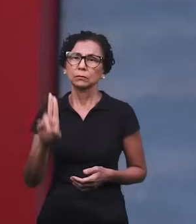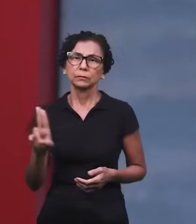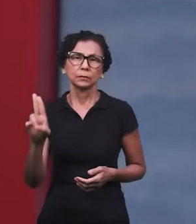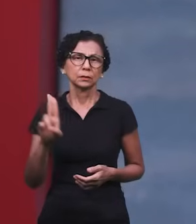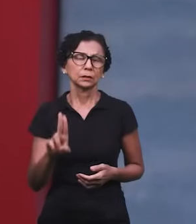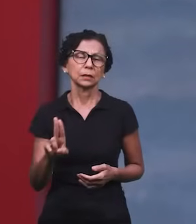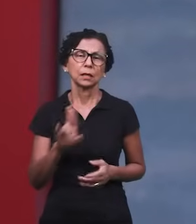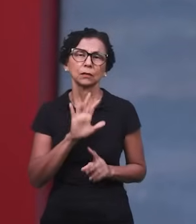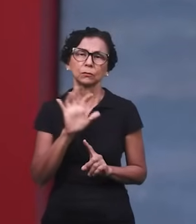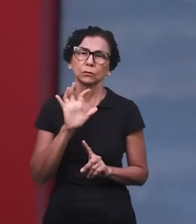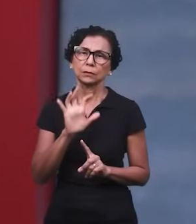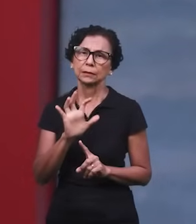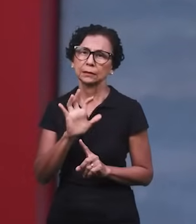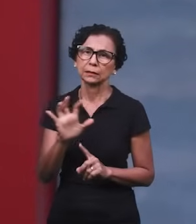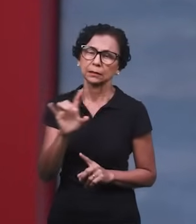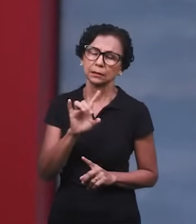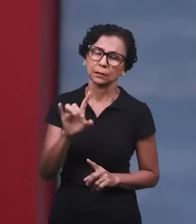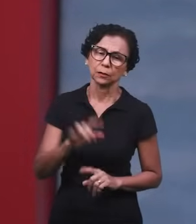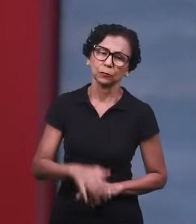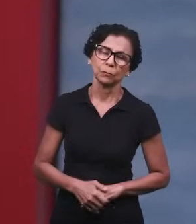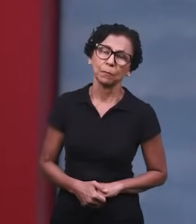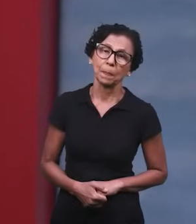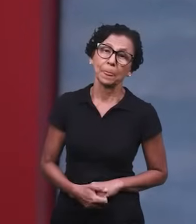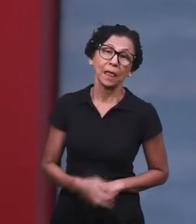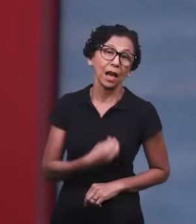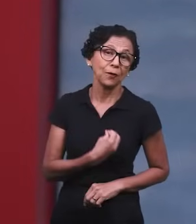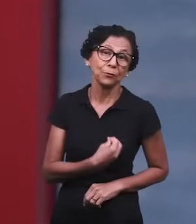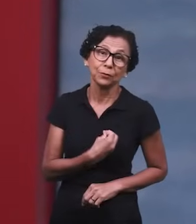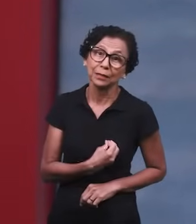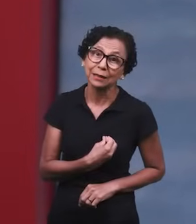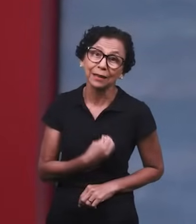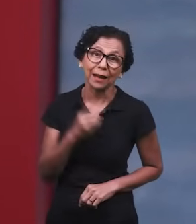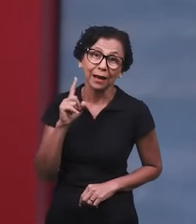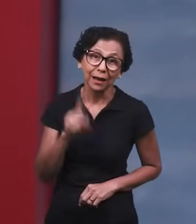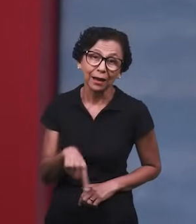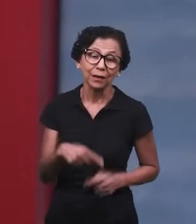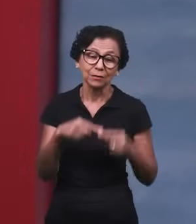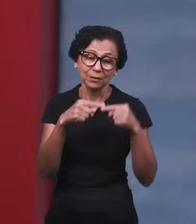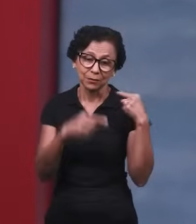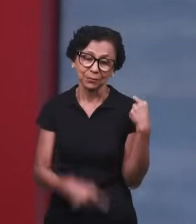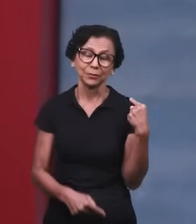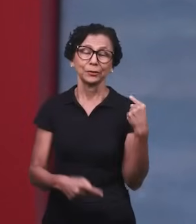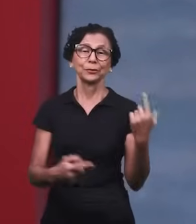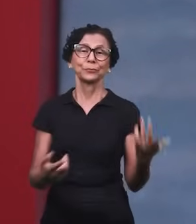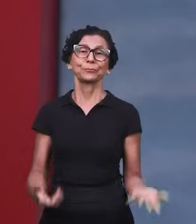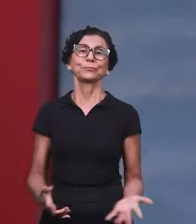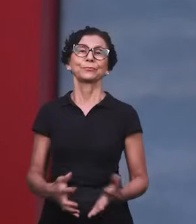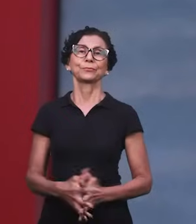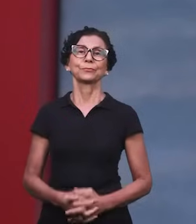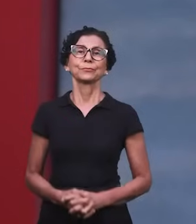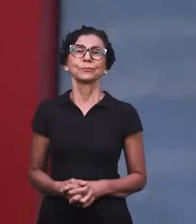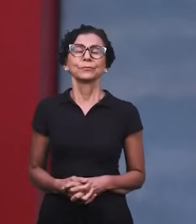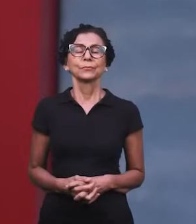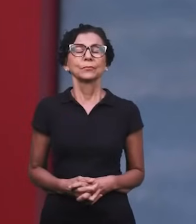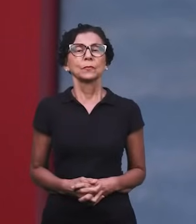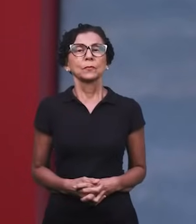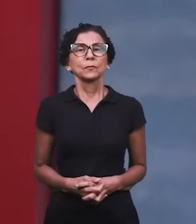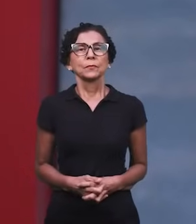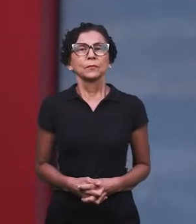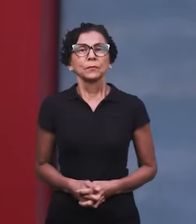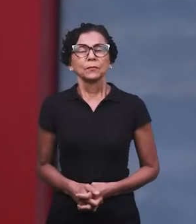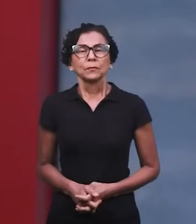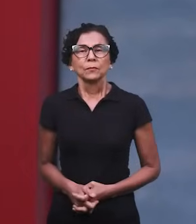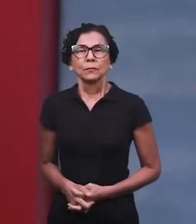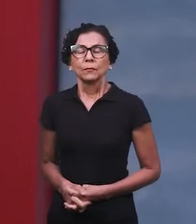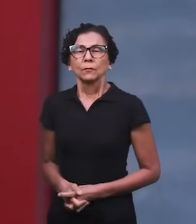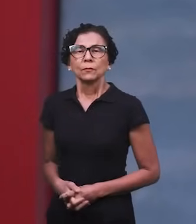que hoje viver é um desafio. Viver é um desafio. Por isso que a melhor coisa